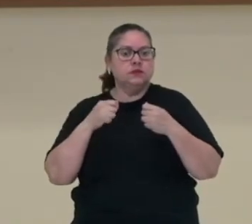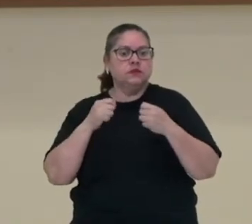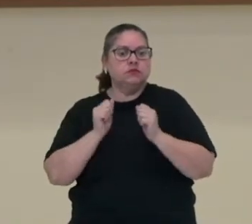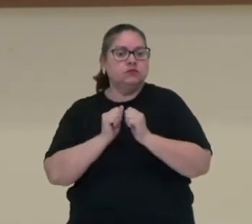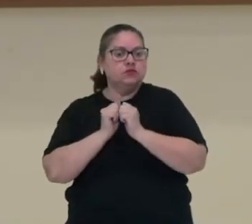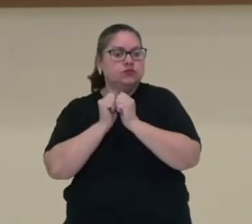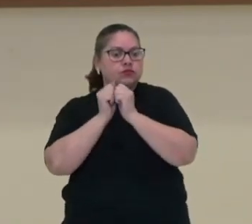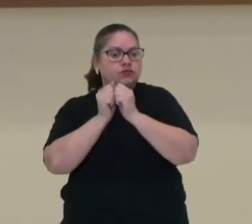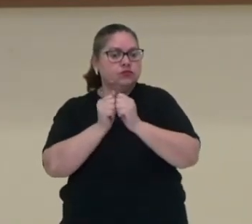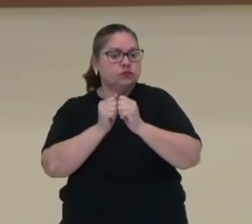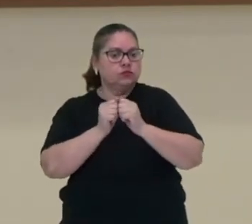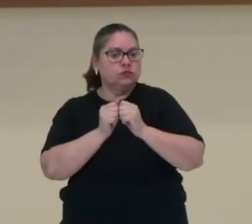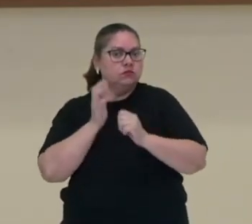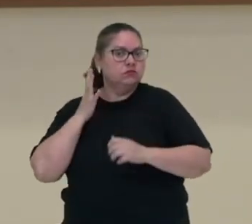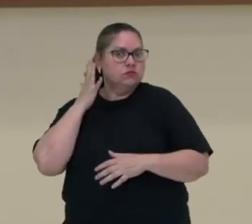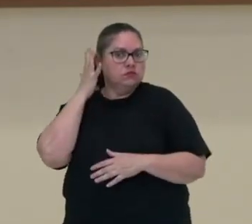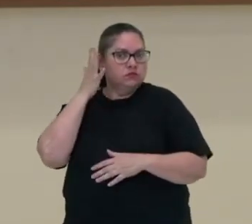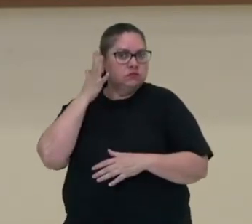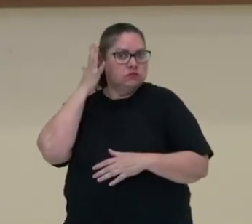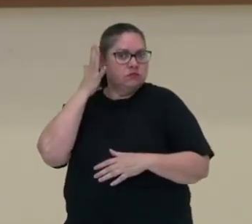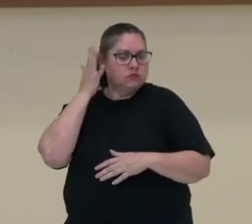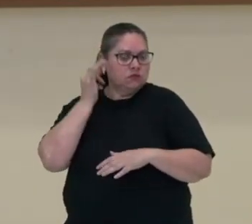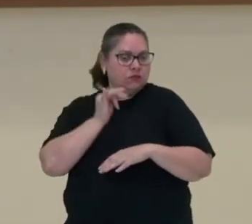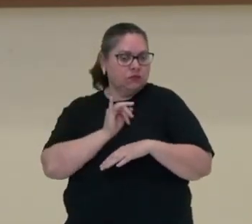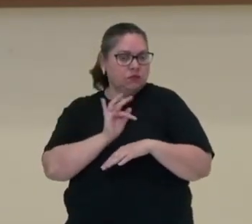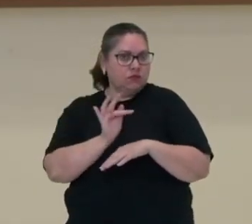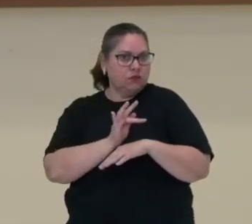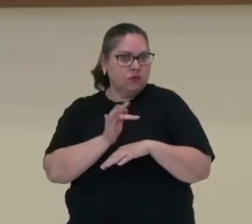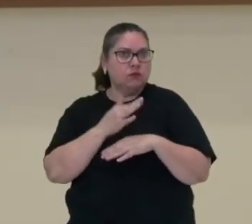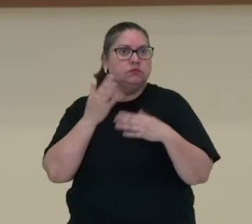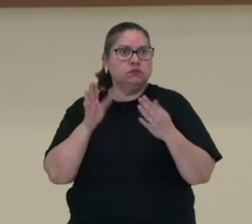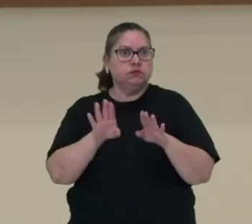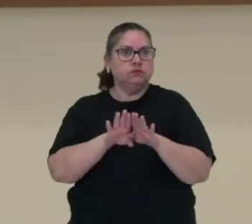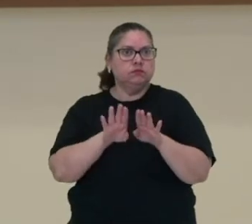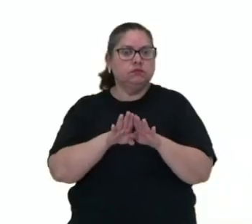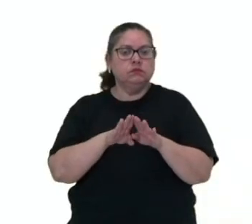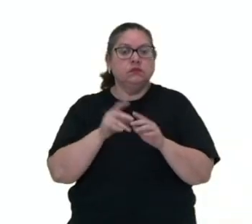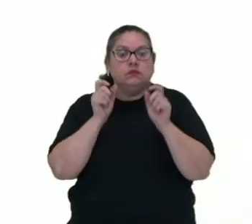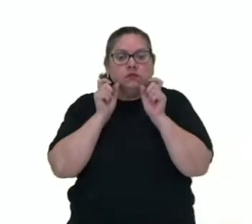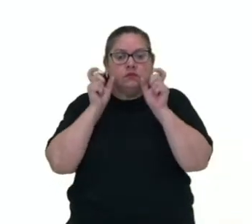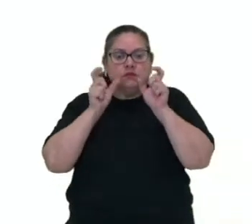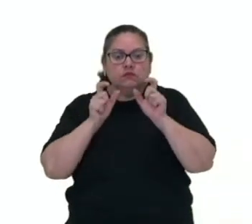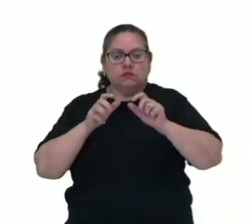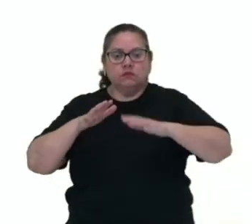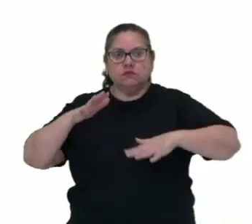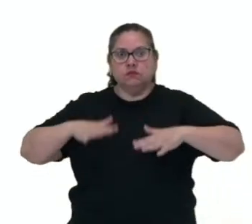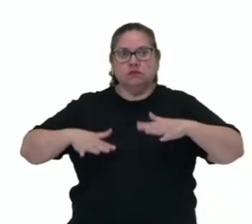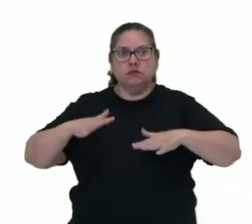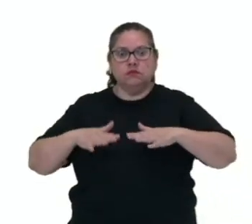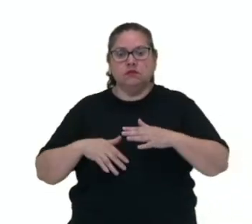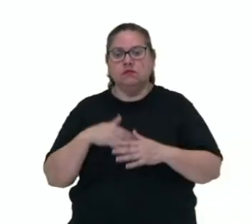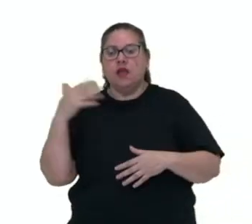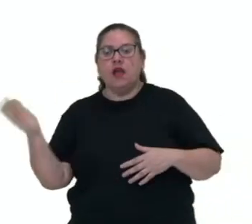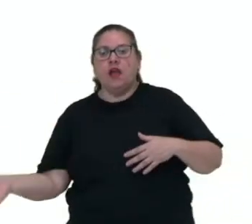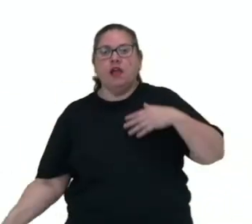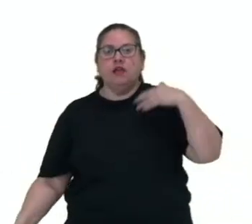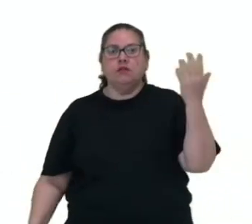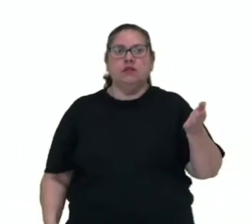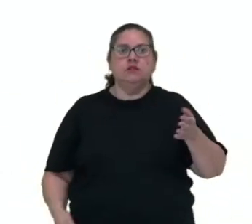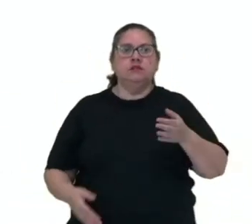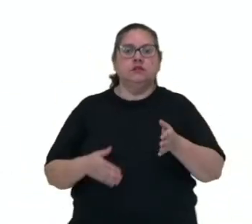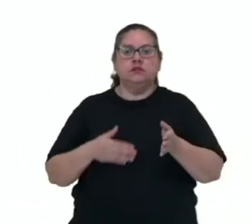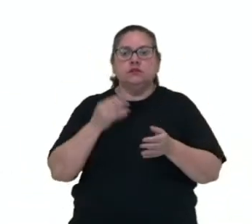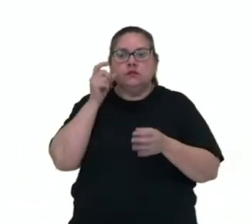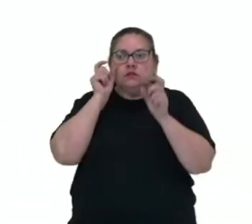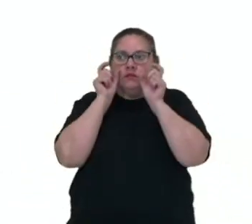isso para um discurso em público também. Fique atento para os movimentos involuntários que podem